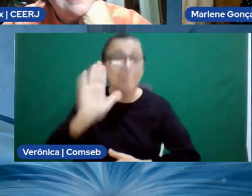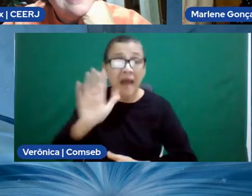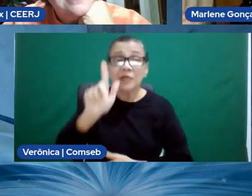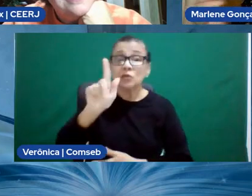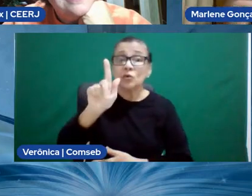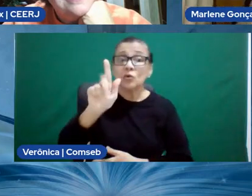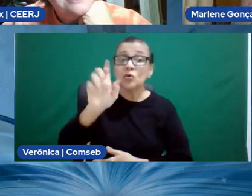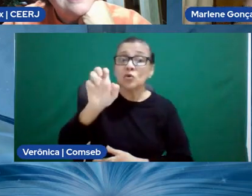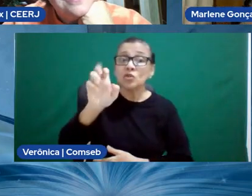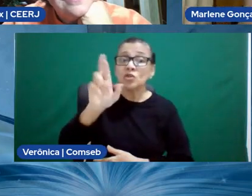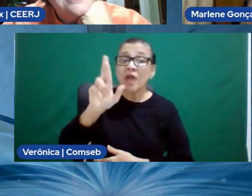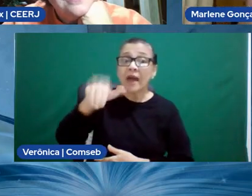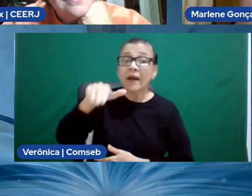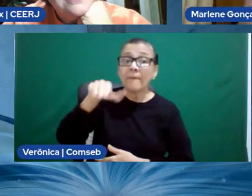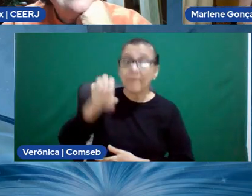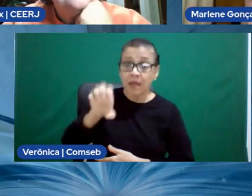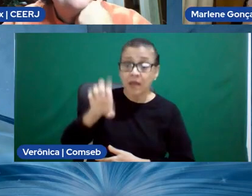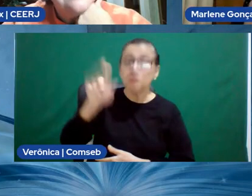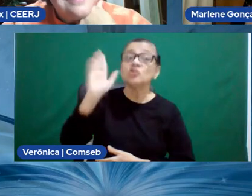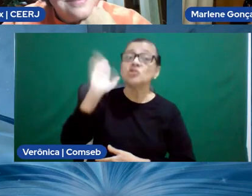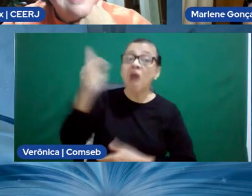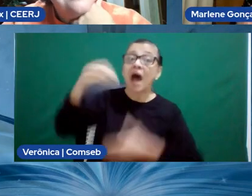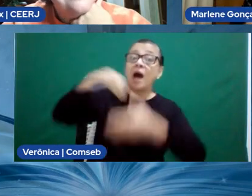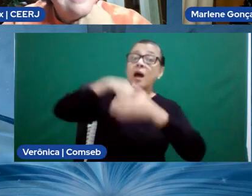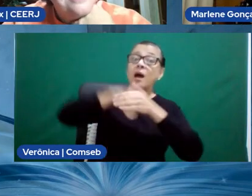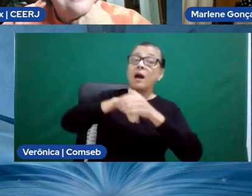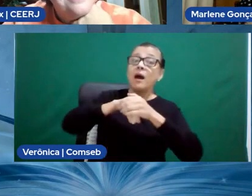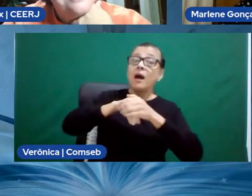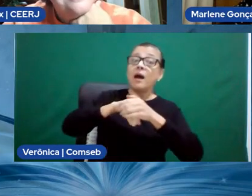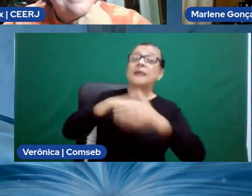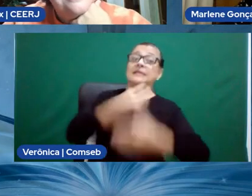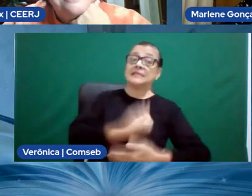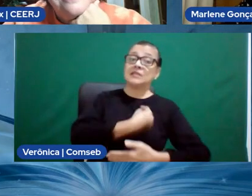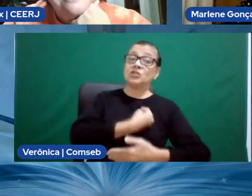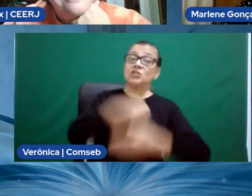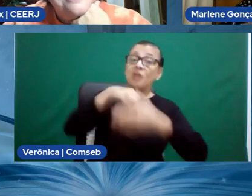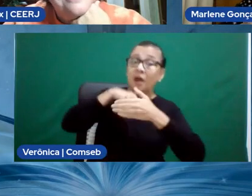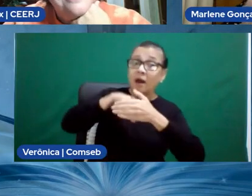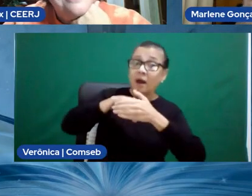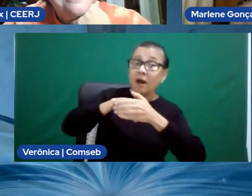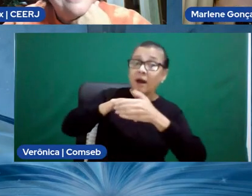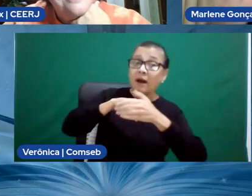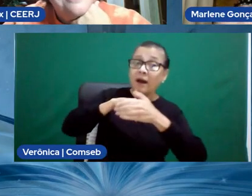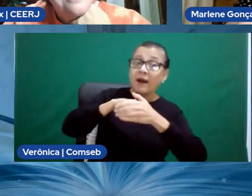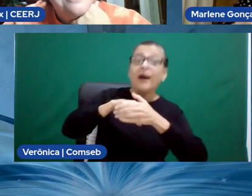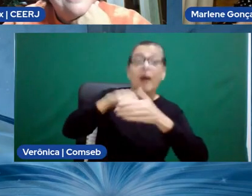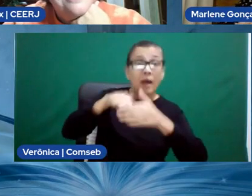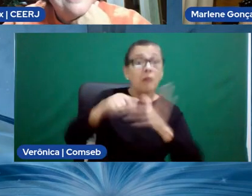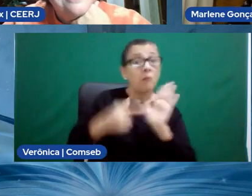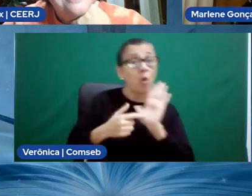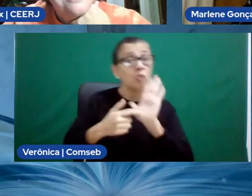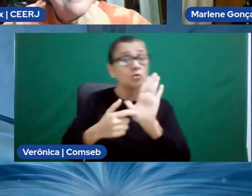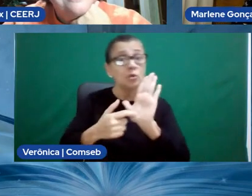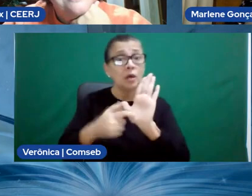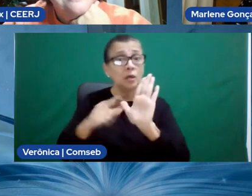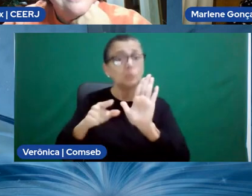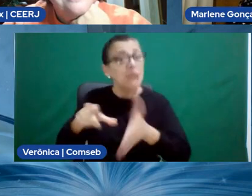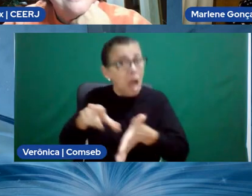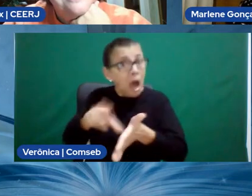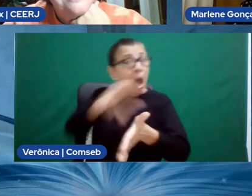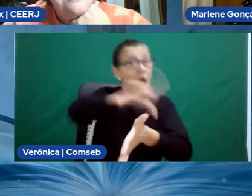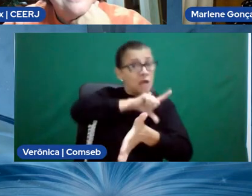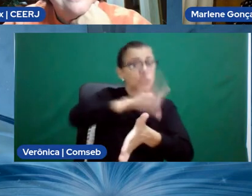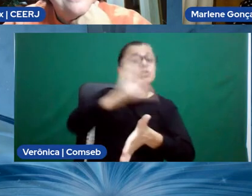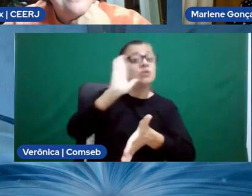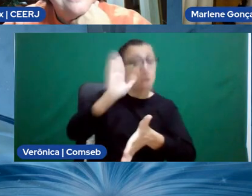existia em estado latente, ele está apontando que, e muito claramente, que não saiu do nada, que já existia